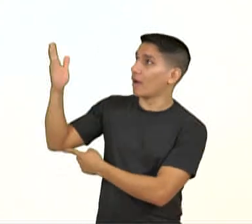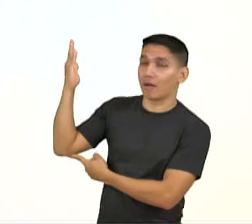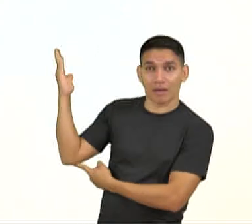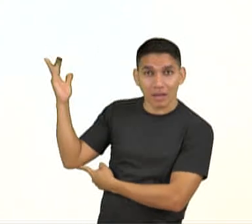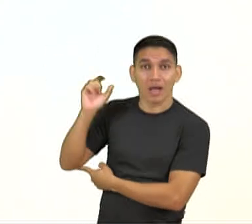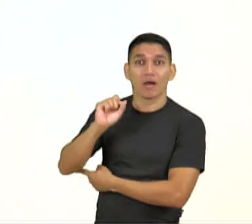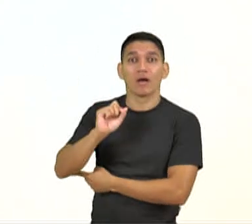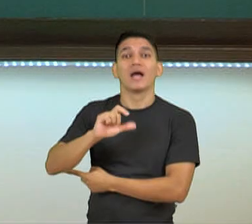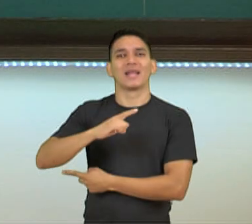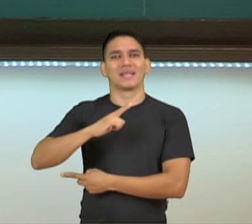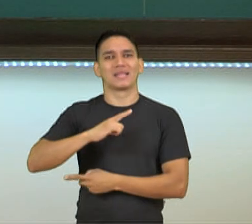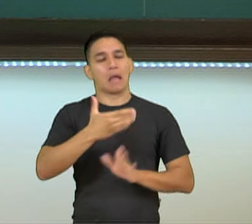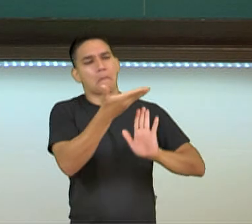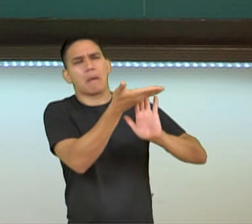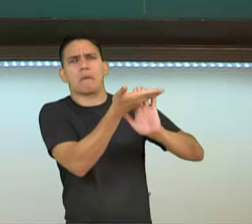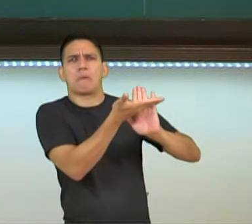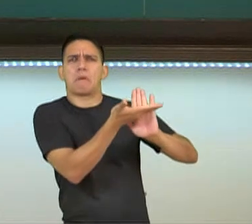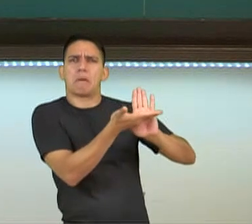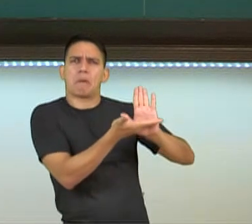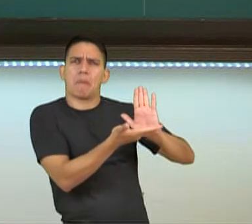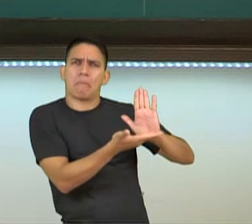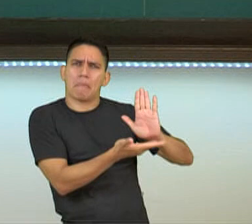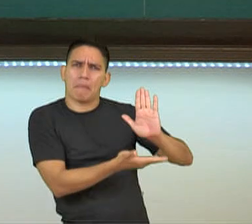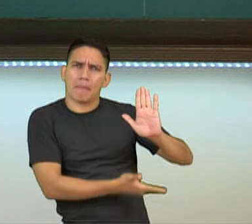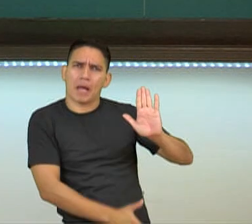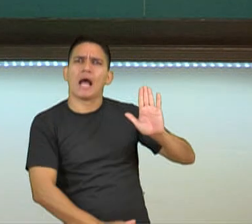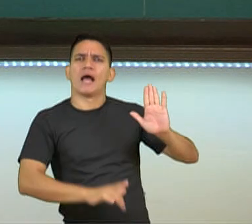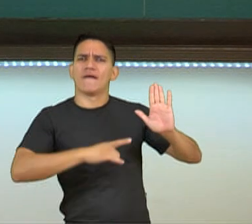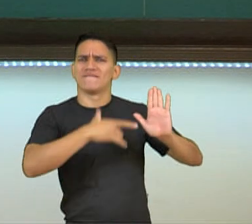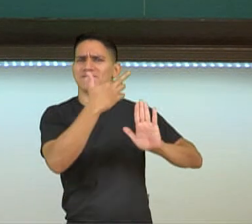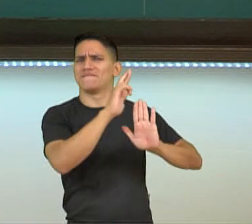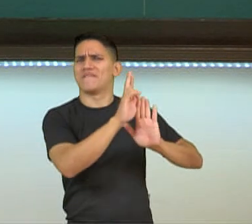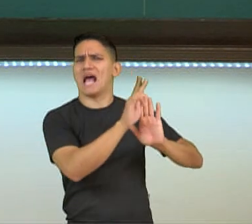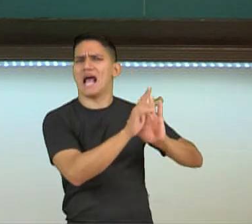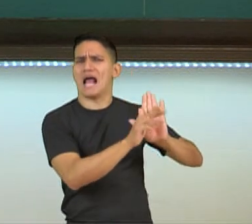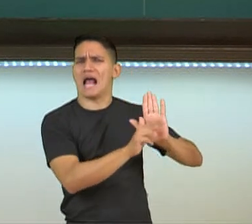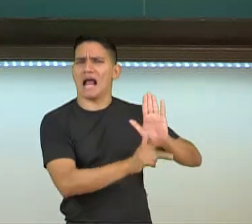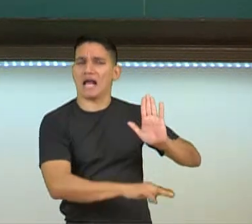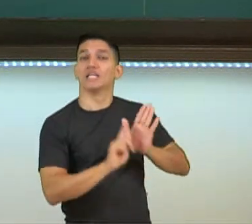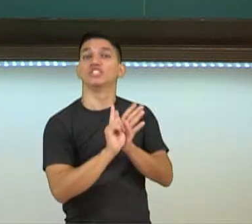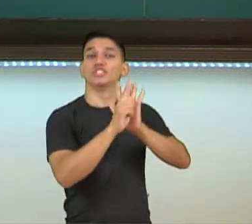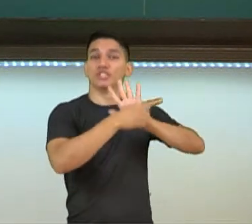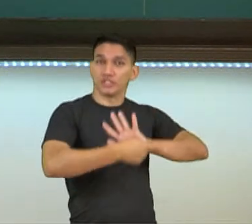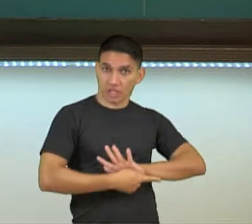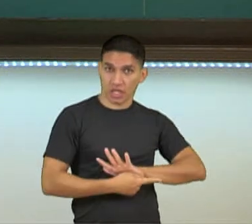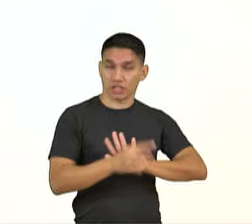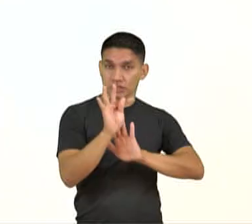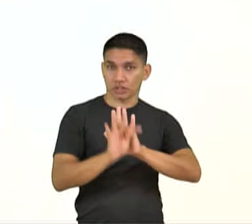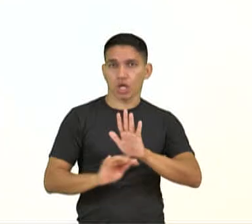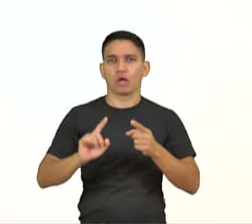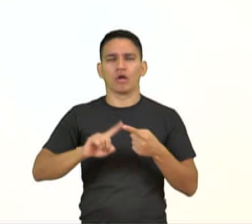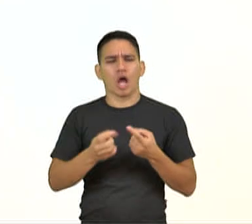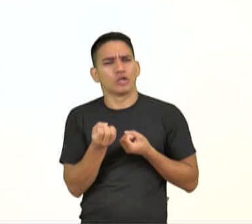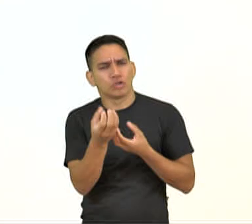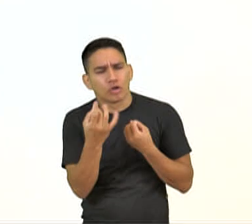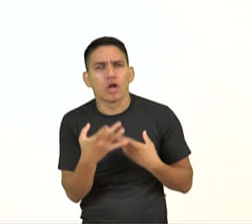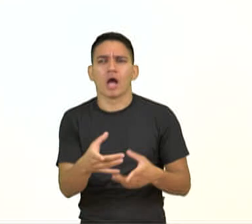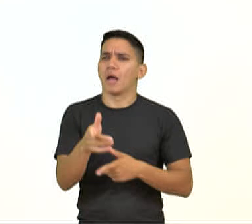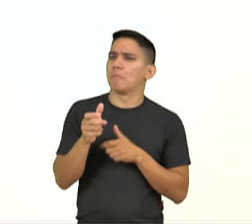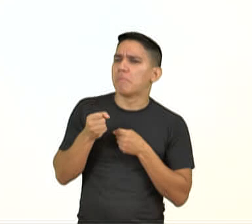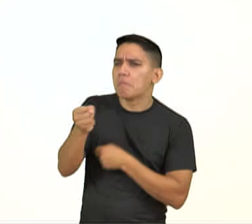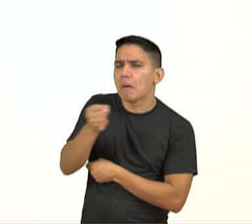foram listados vários gêneros textuais que são gêneros jornalísticos. Então, nós temos notícia,